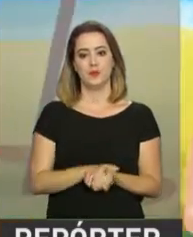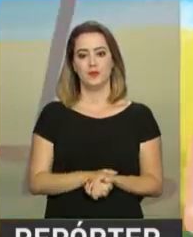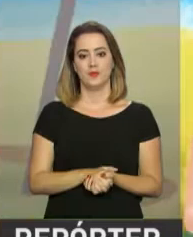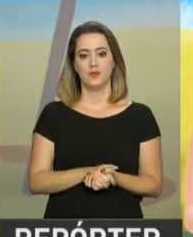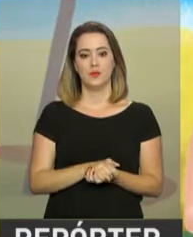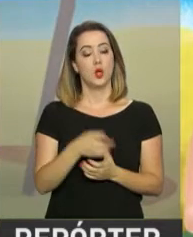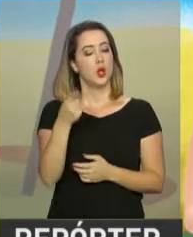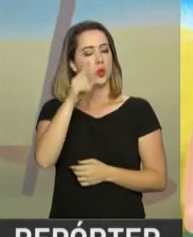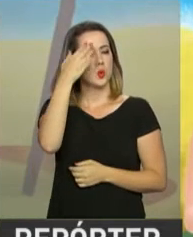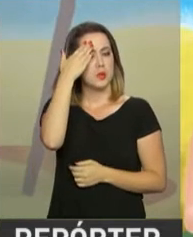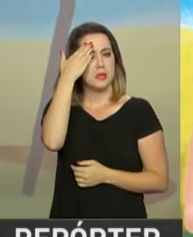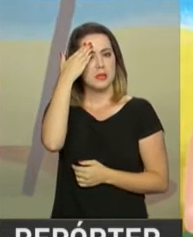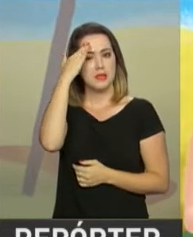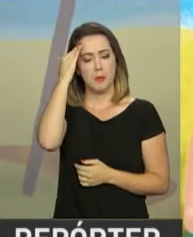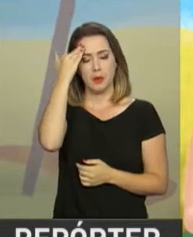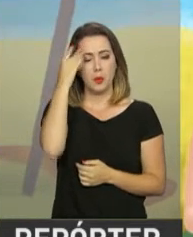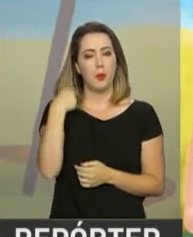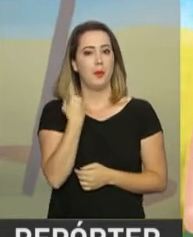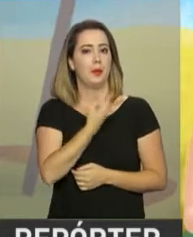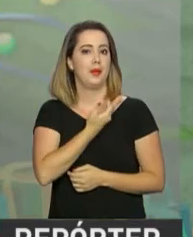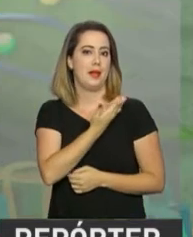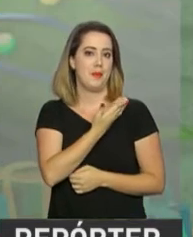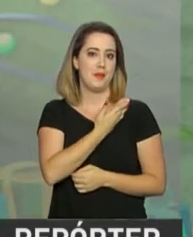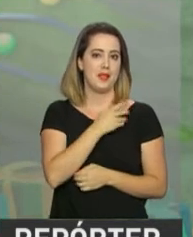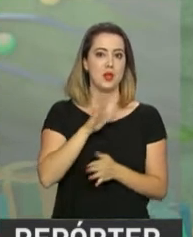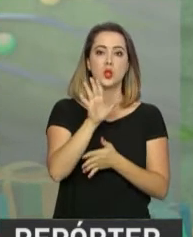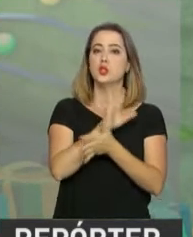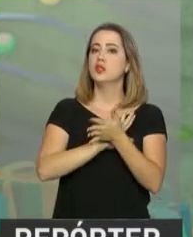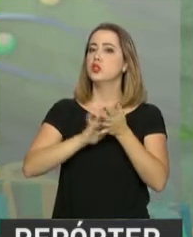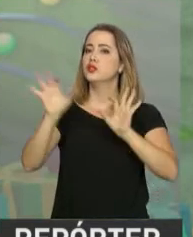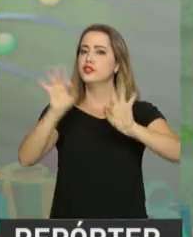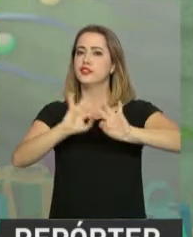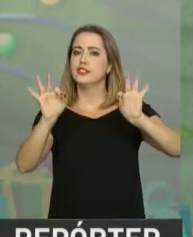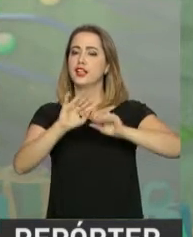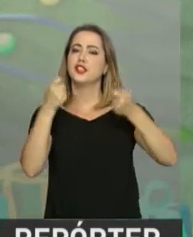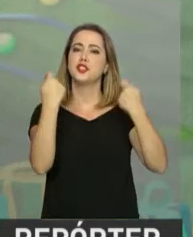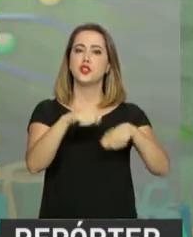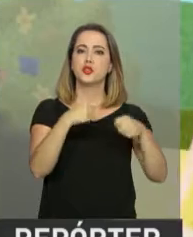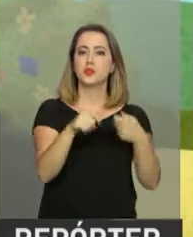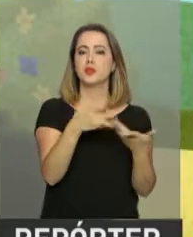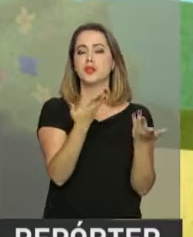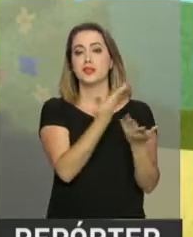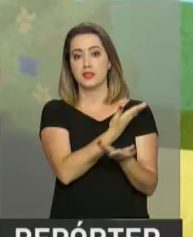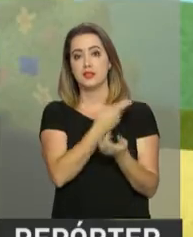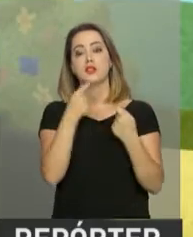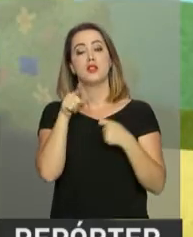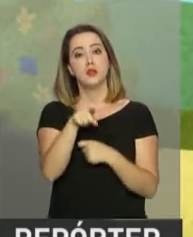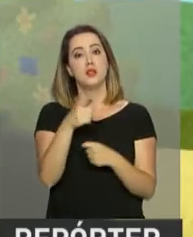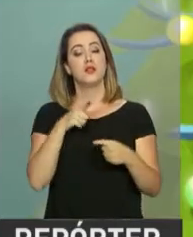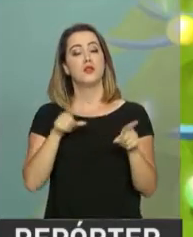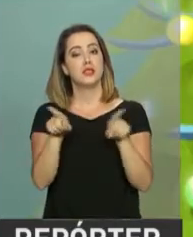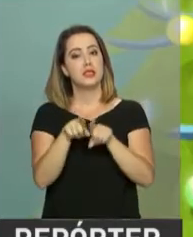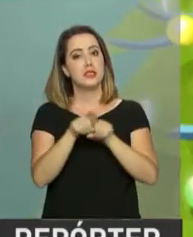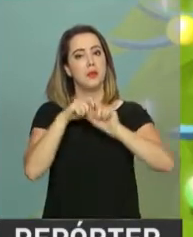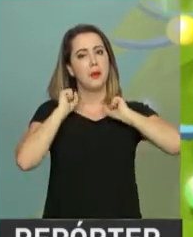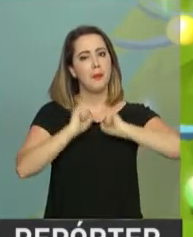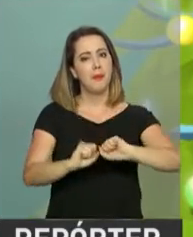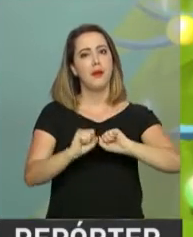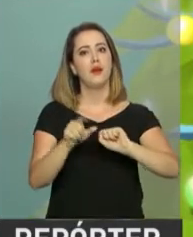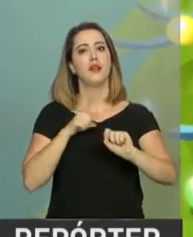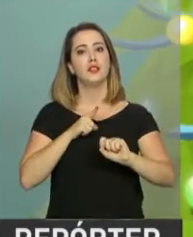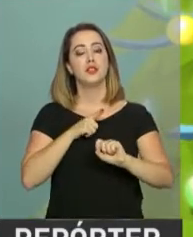Natal. Não se preocupe, minha amiga. Nada disso se precisa, você também pode